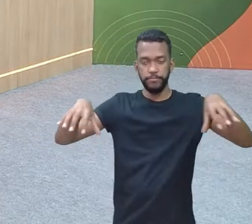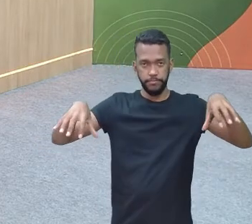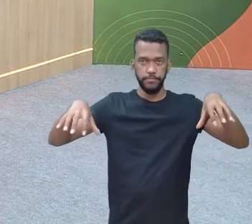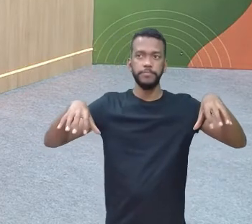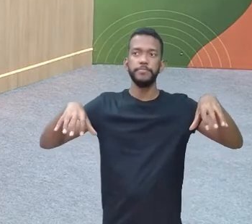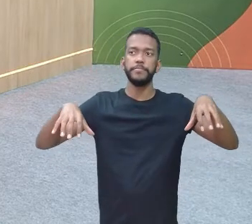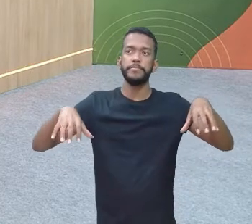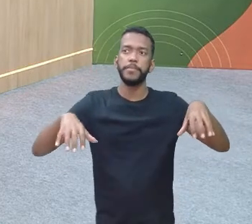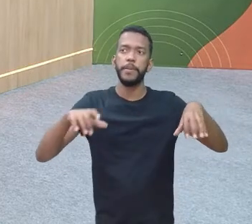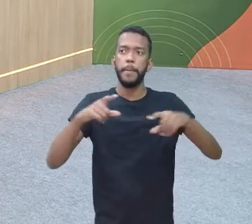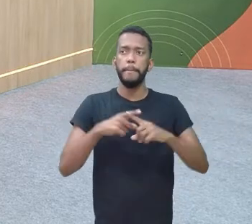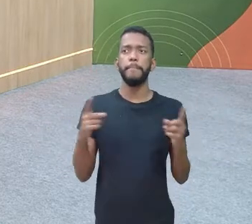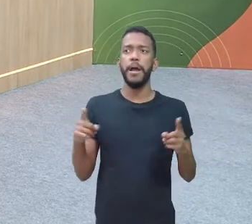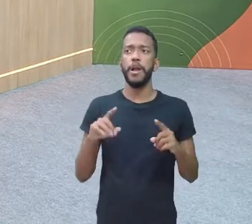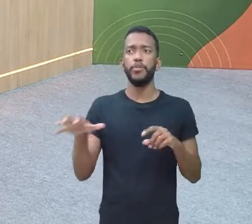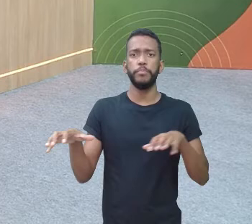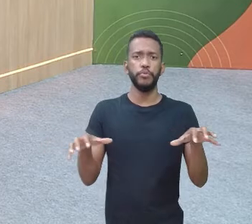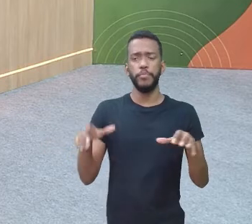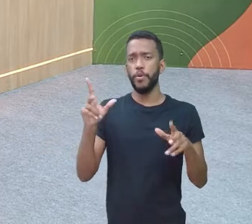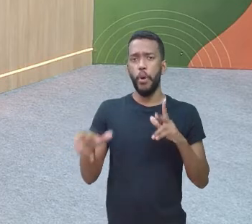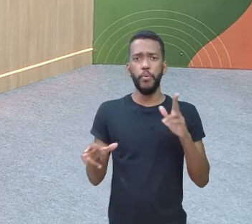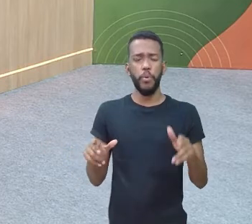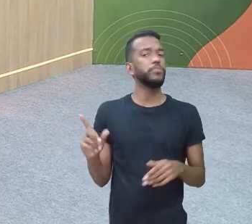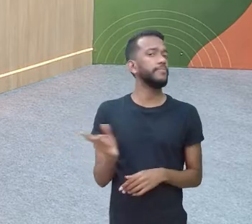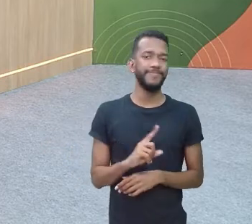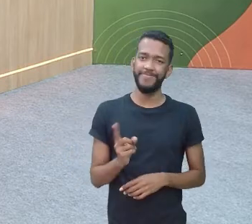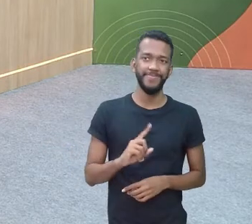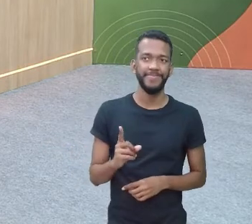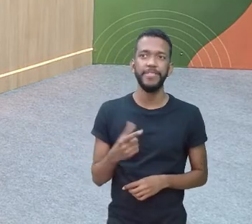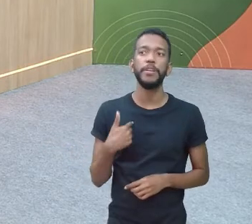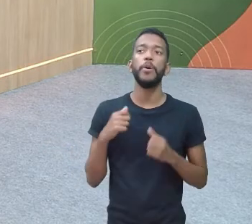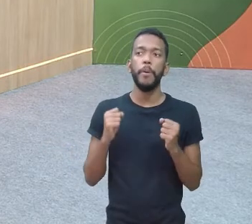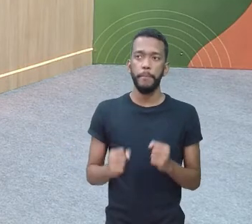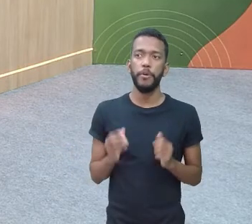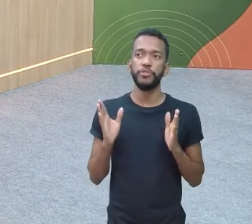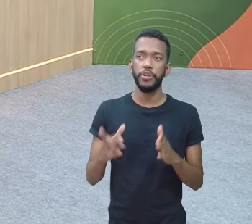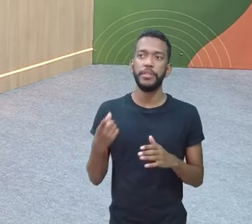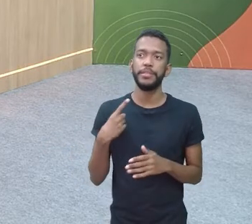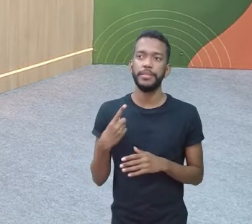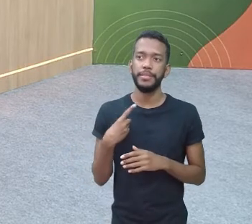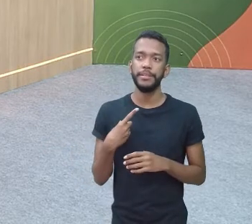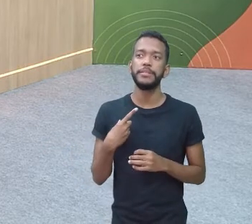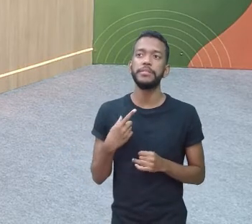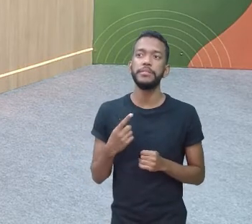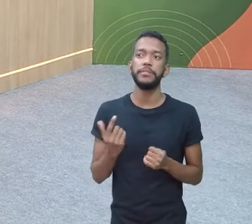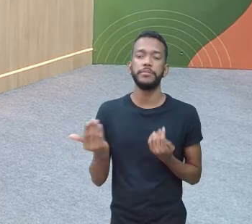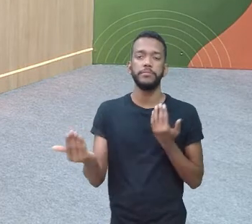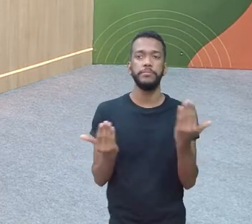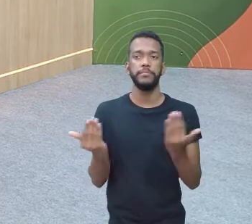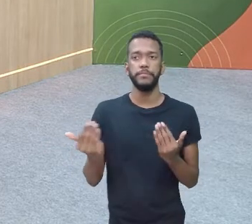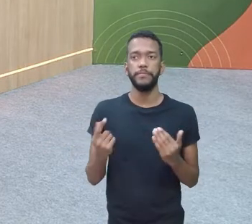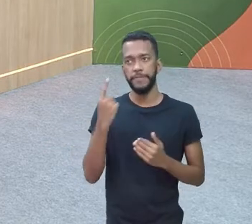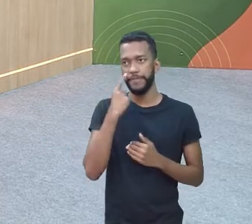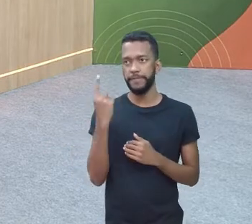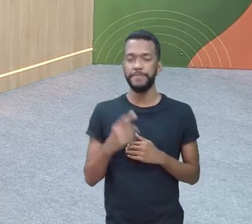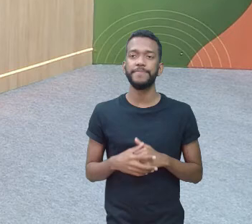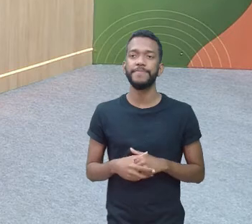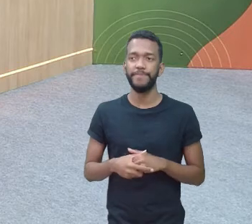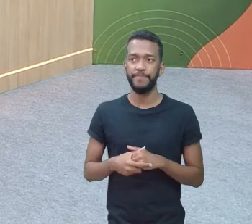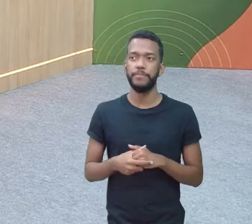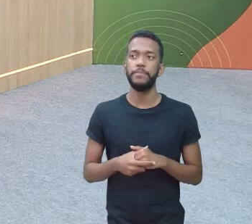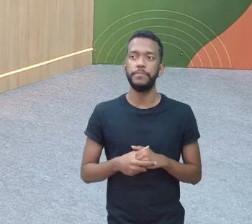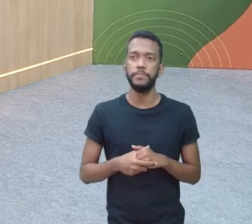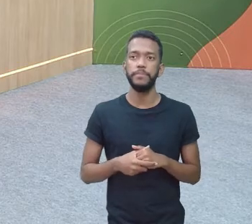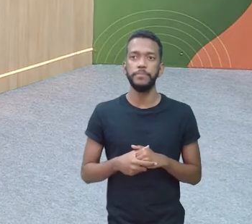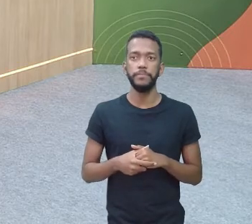grupos. Mas esses dois grupos não têm a mesma quantidade de alunos. Então, eu posso fazer uma relação entre esses valores. Vamos dar uma olhadinha como é